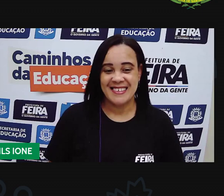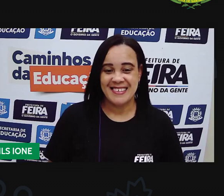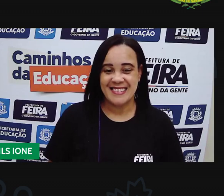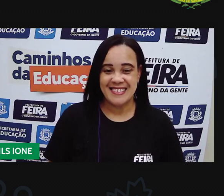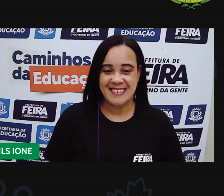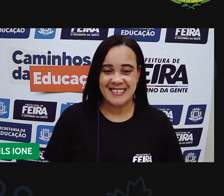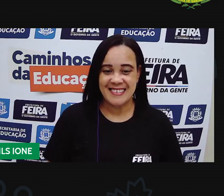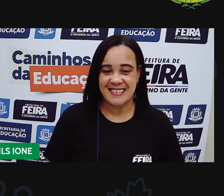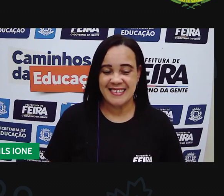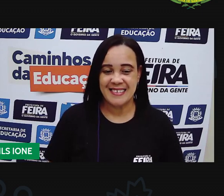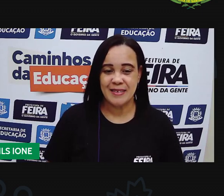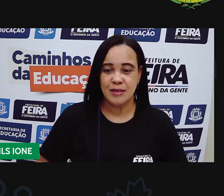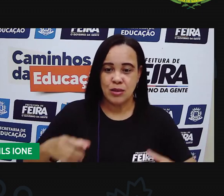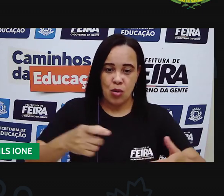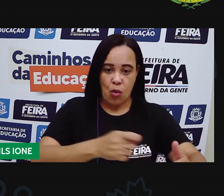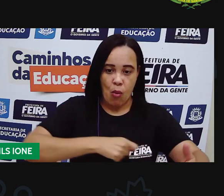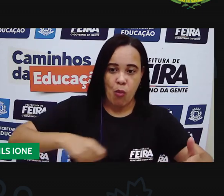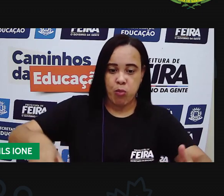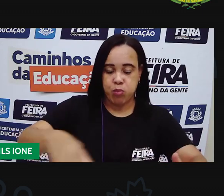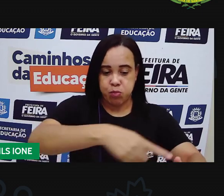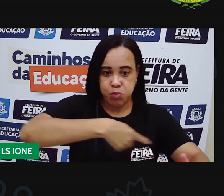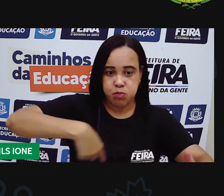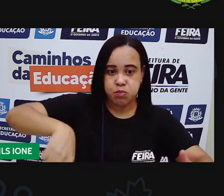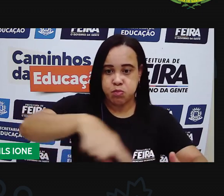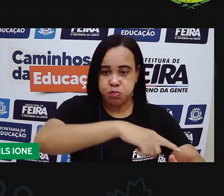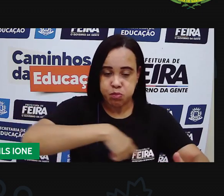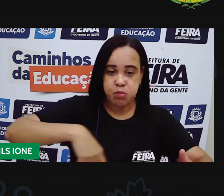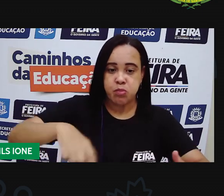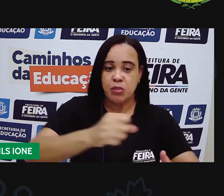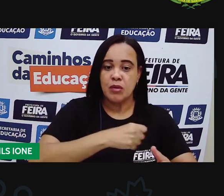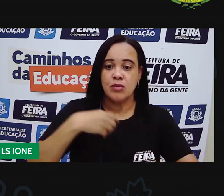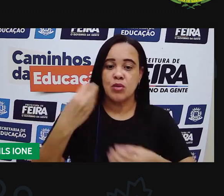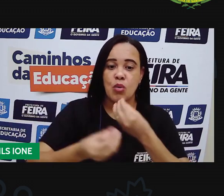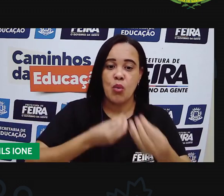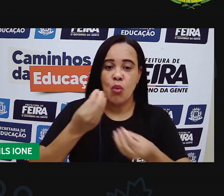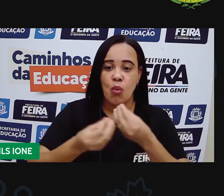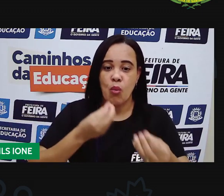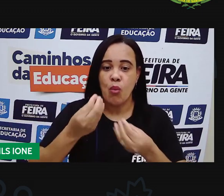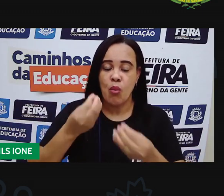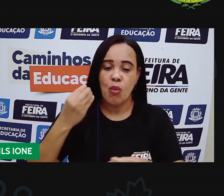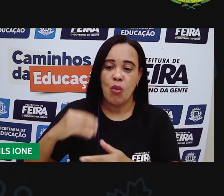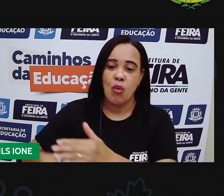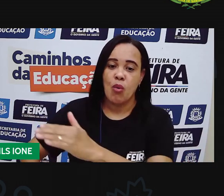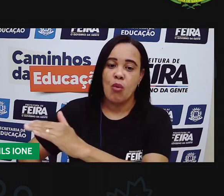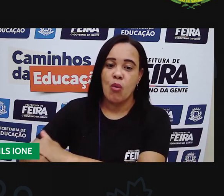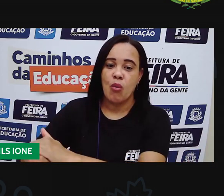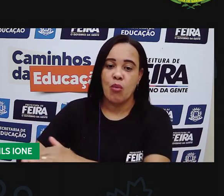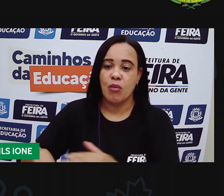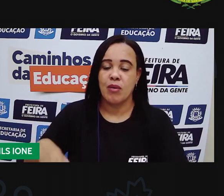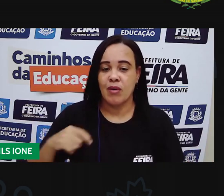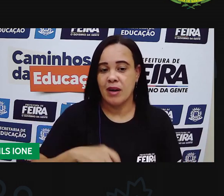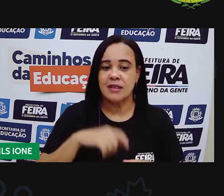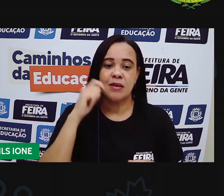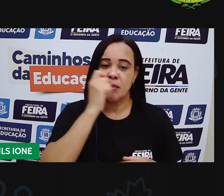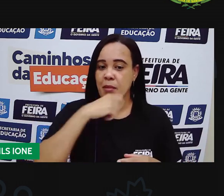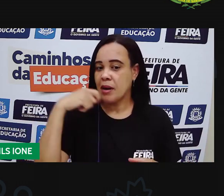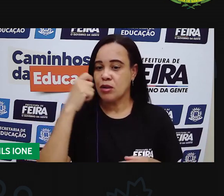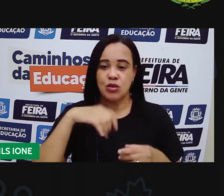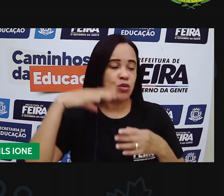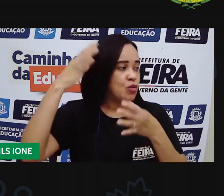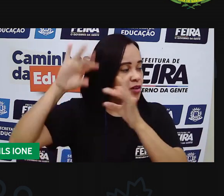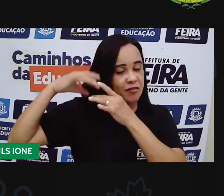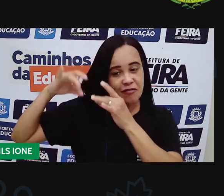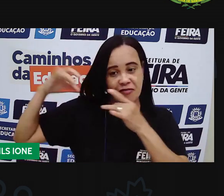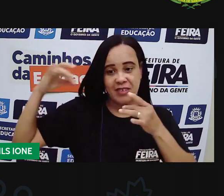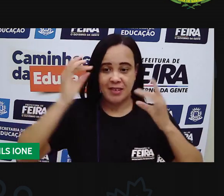Seu caldeirão não usava mais para poções. Agora ela guardava fitas e botões.